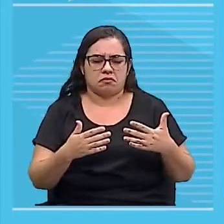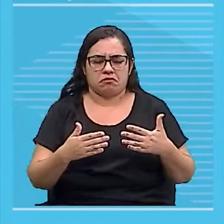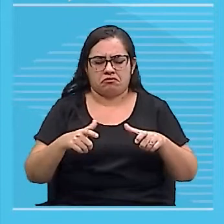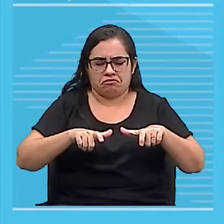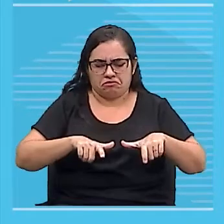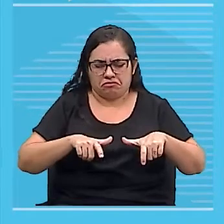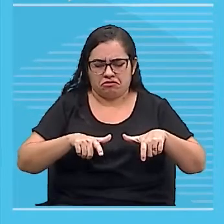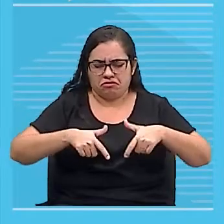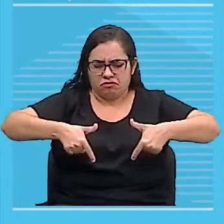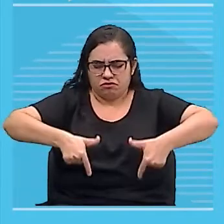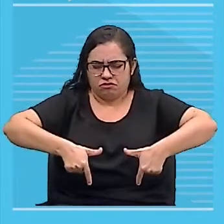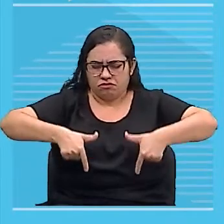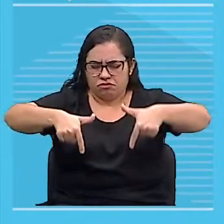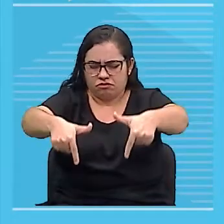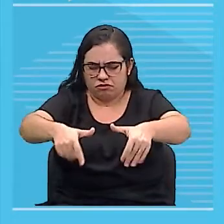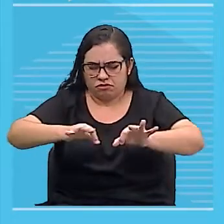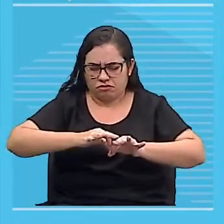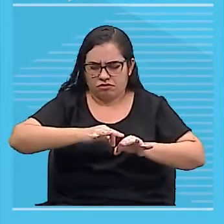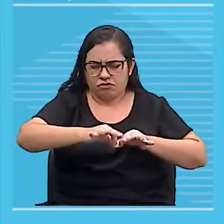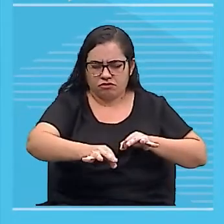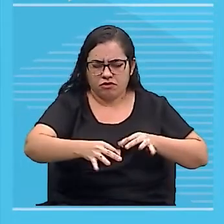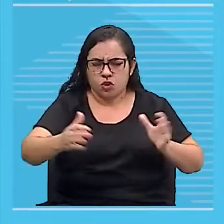distante da outra e não coladas.